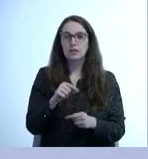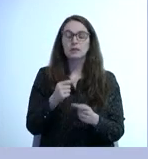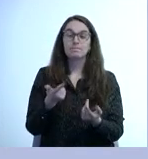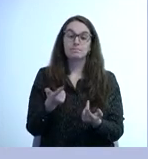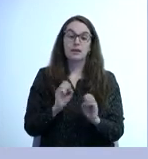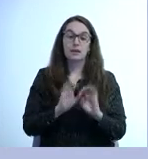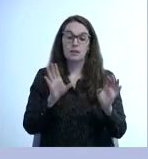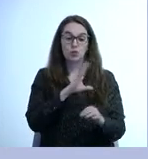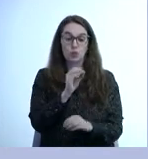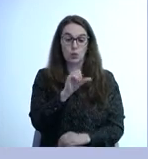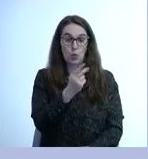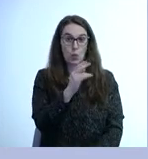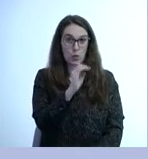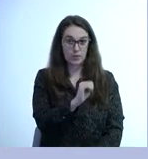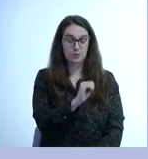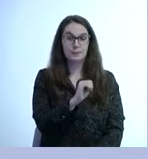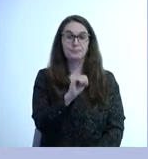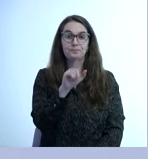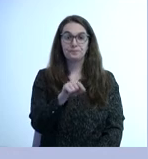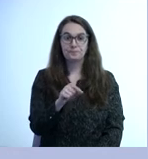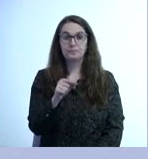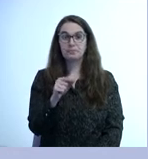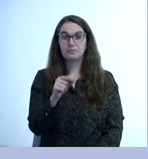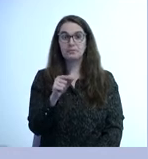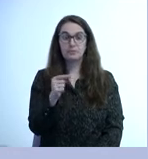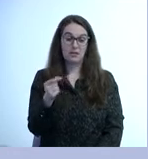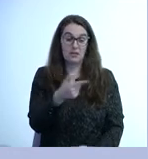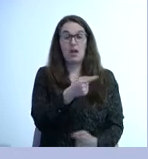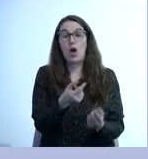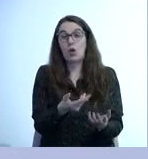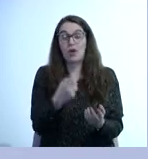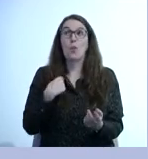tanto o João Luís, mais recentemente, e eu mais antigamente,